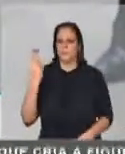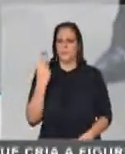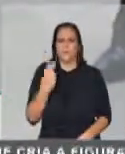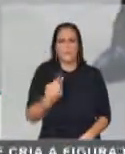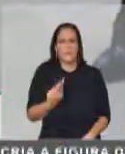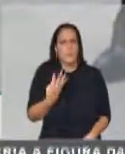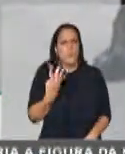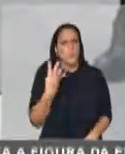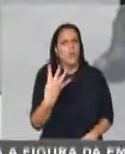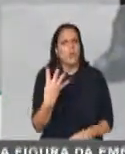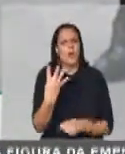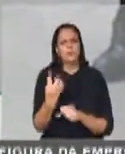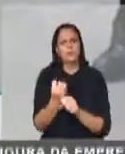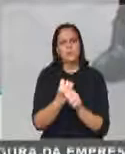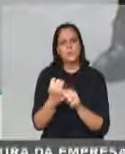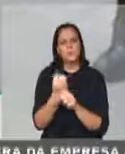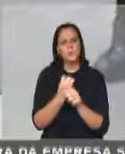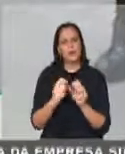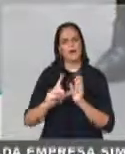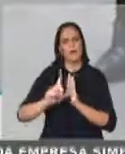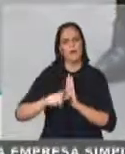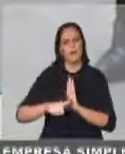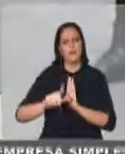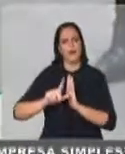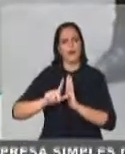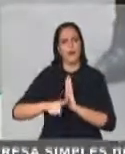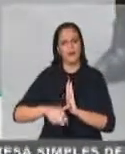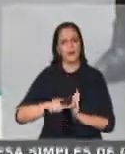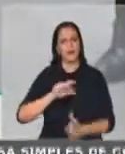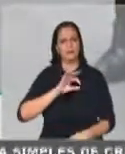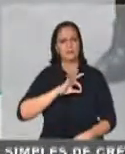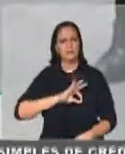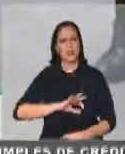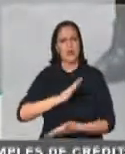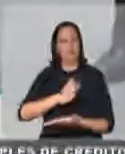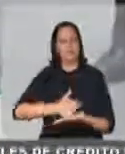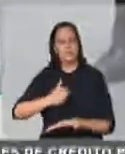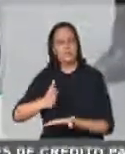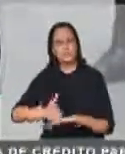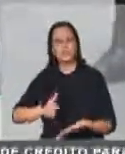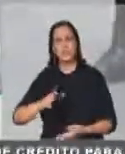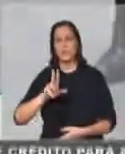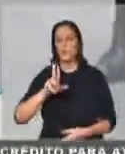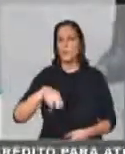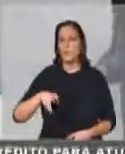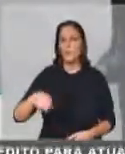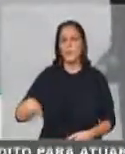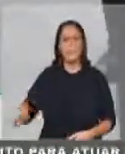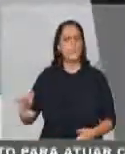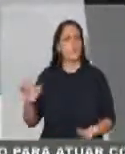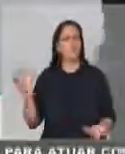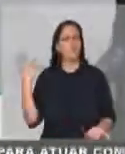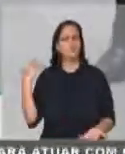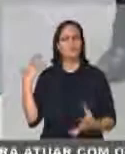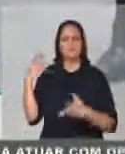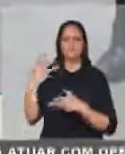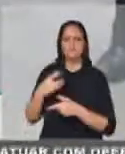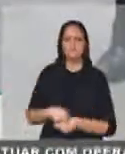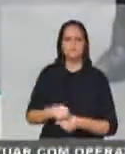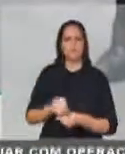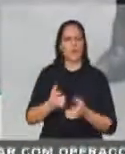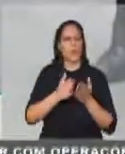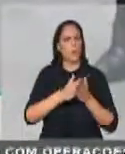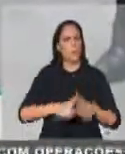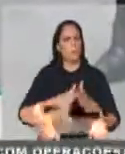4 anos, praticamente, de atraso e parcelamento de salário, sem a recomposição de sequer um centavo das perdas inflacionárias,